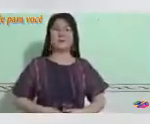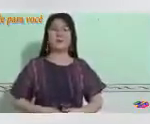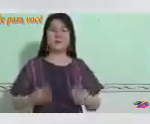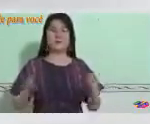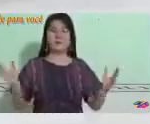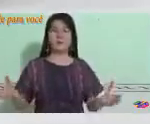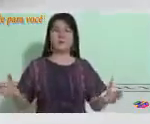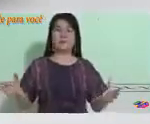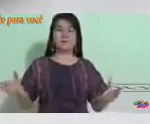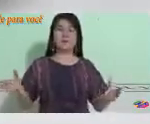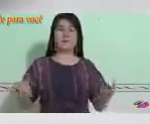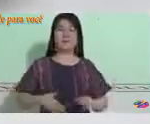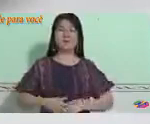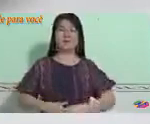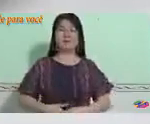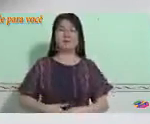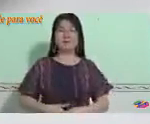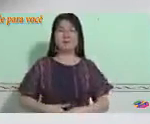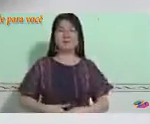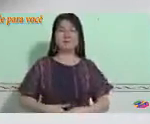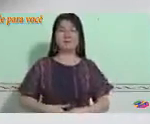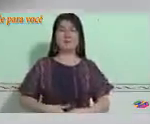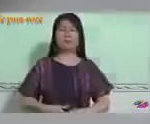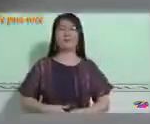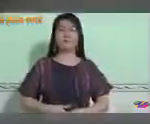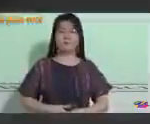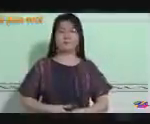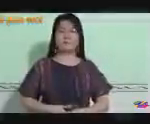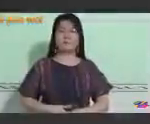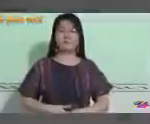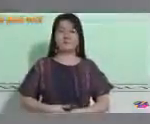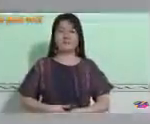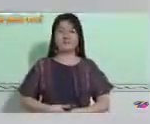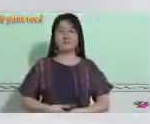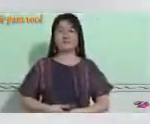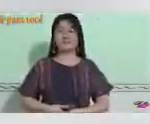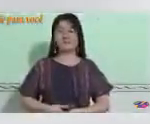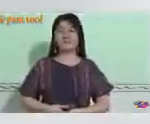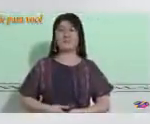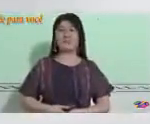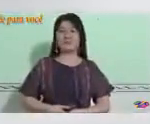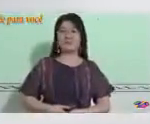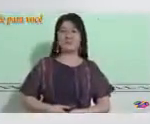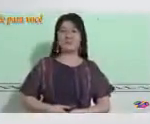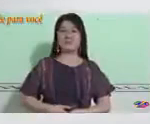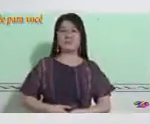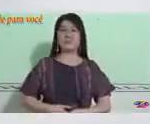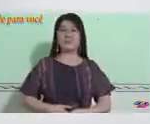MANCHASNAPLE as manchas de pele normalmente são causadas pela idade, excesso de sol, uso de produtos